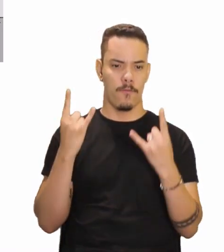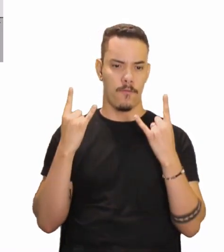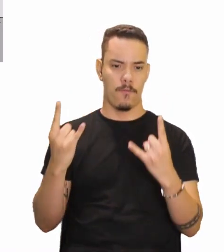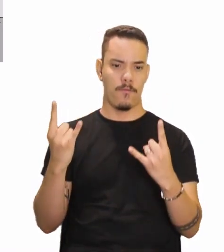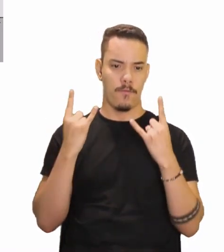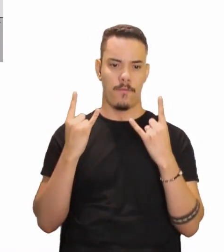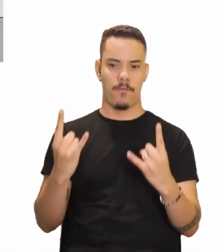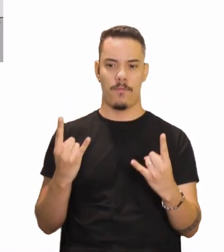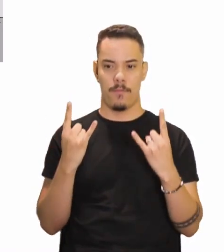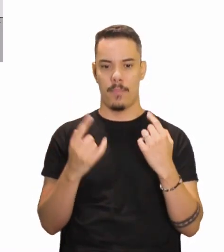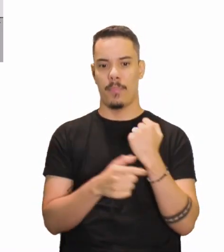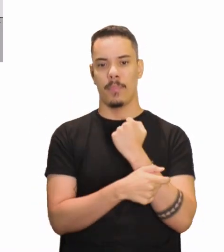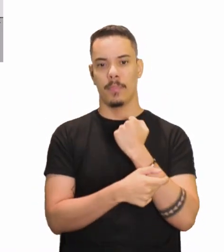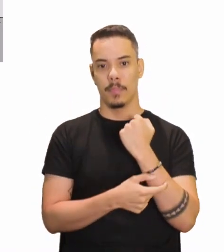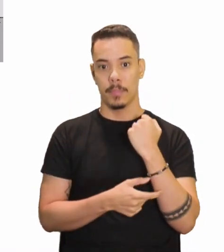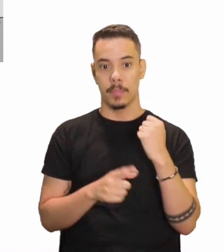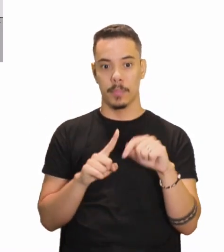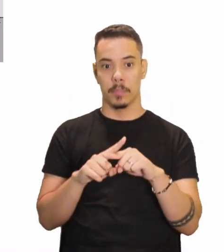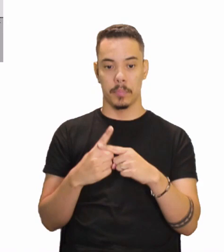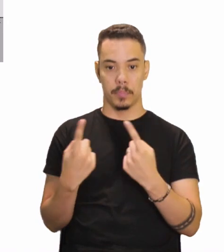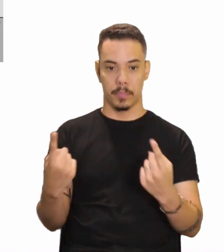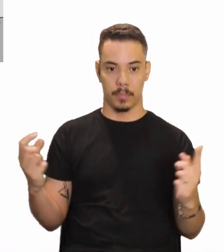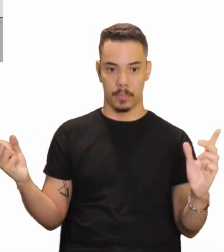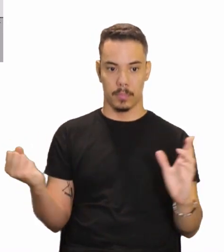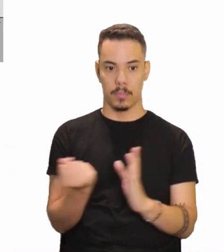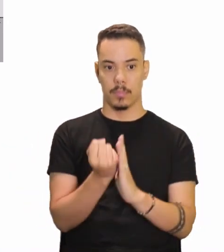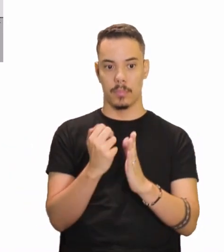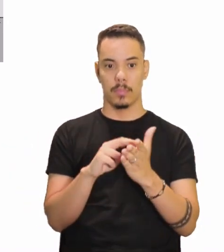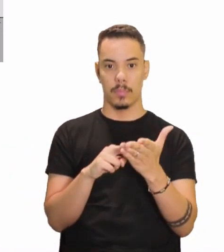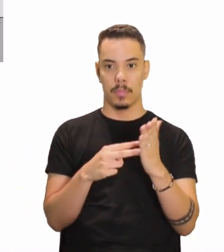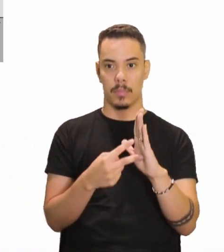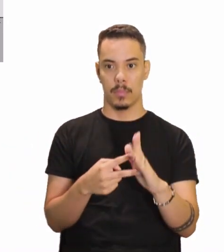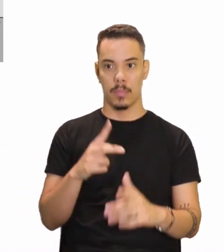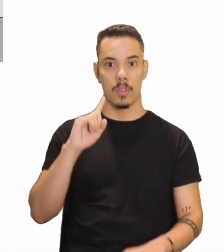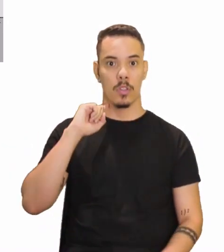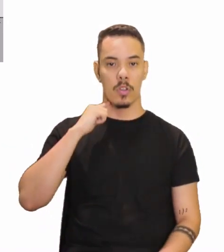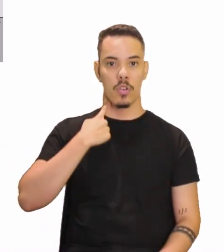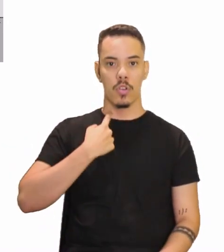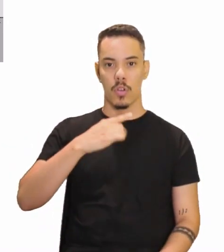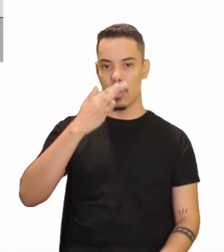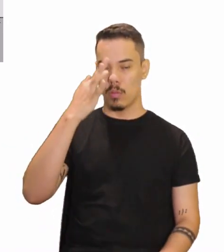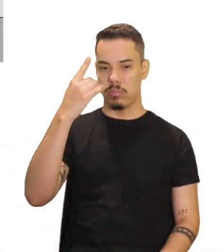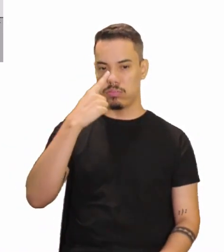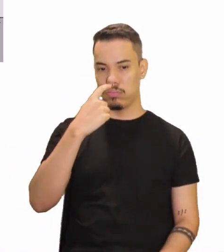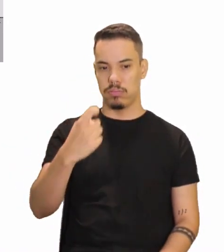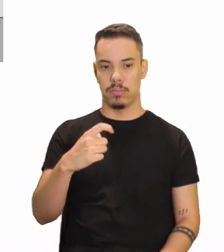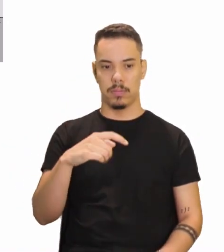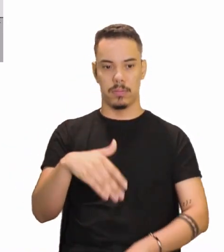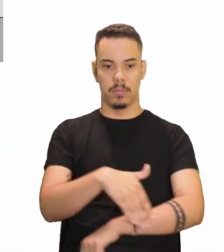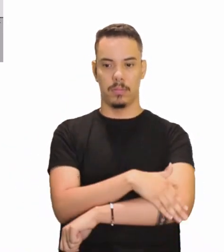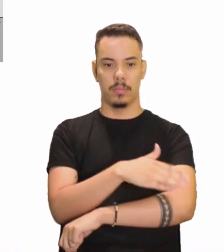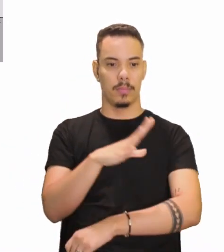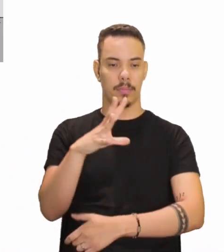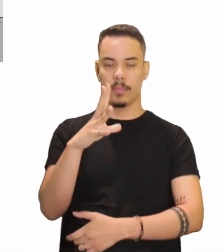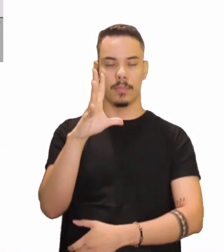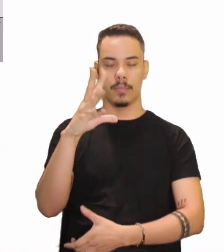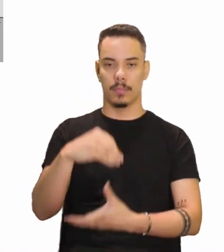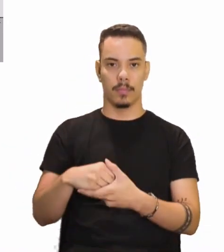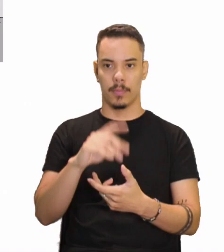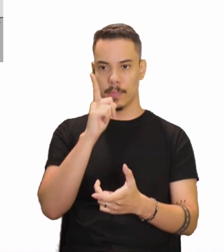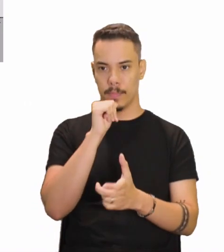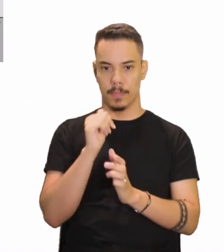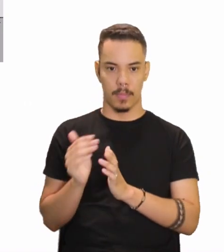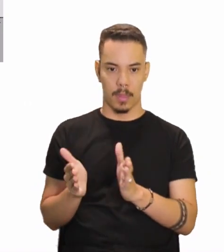virou metaleiro né mas essa crítica essa questão da poluição nos rios Amado Tá bom